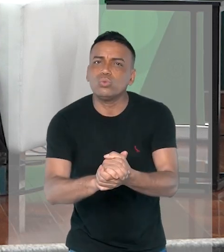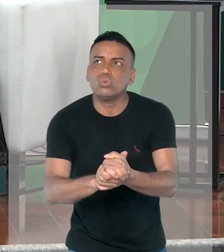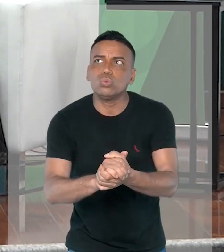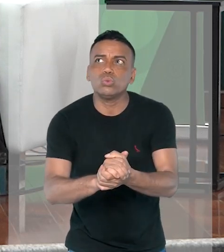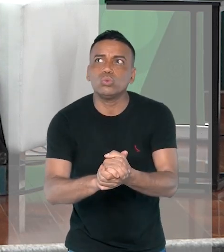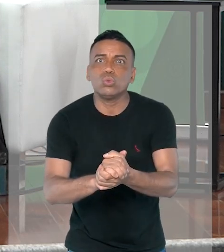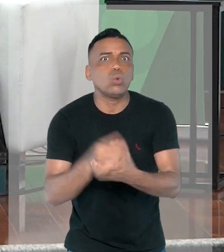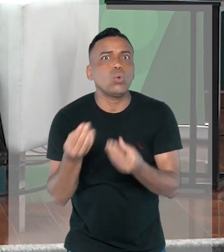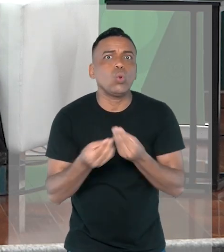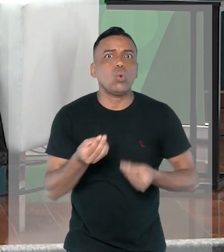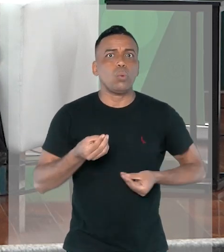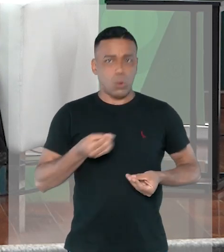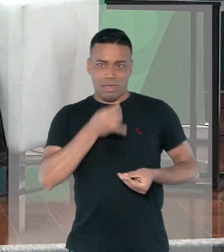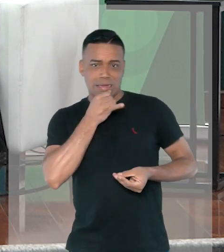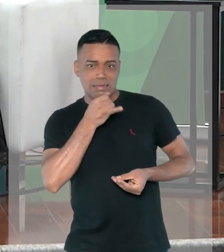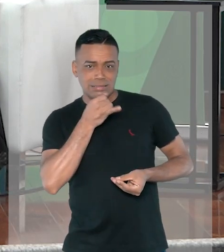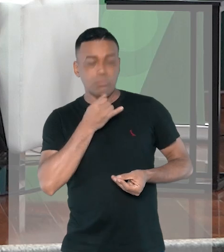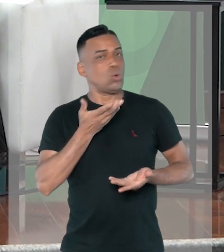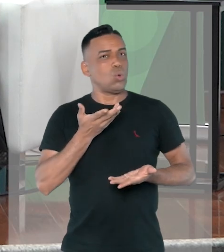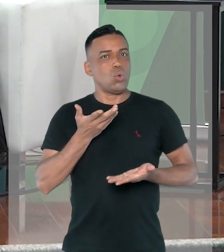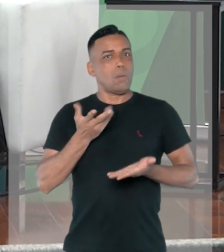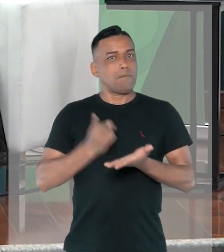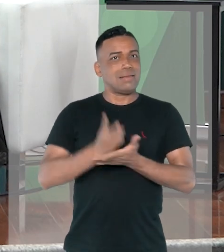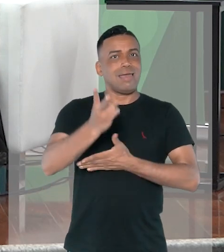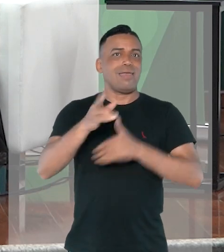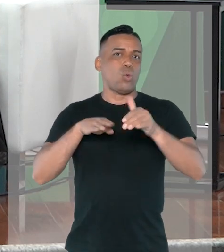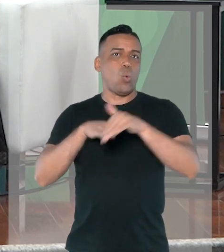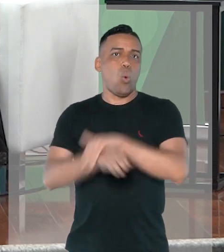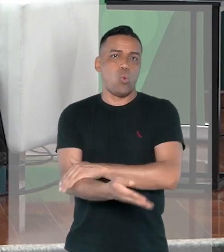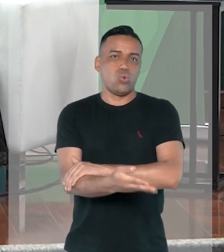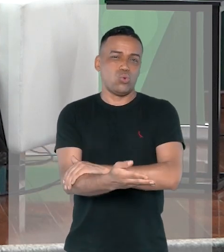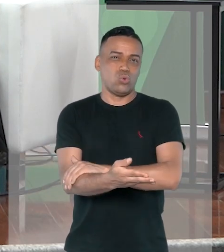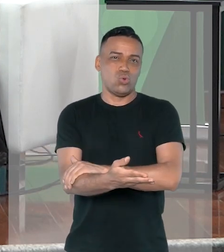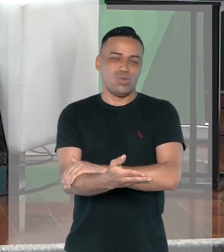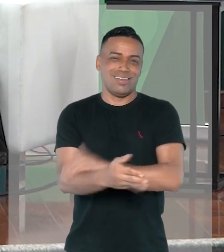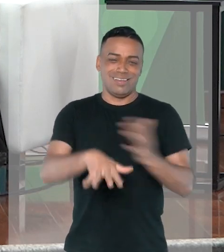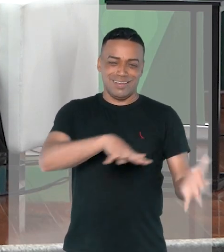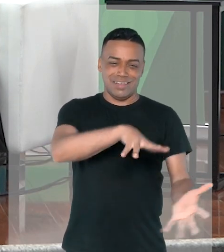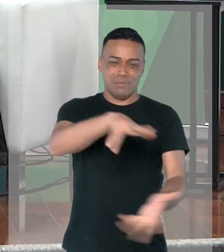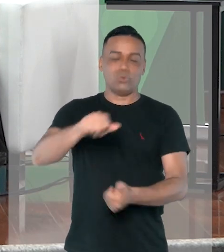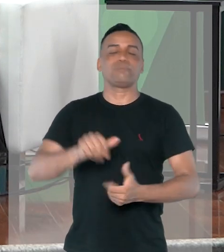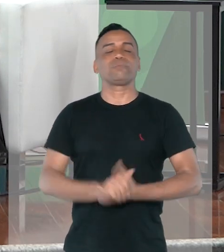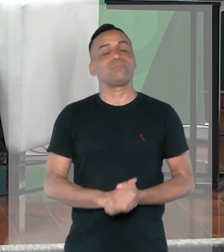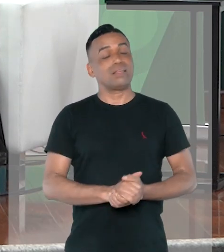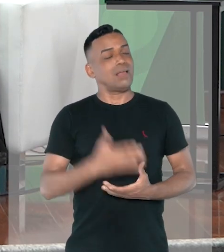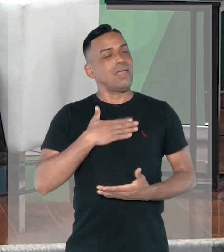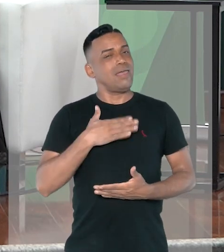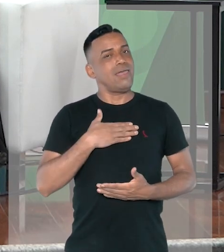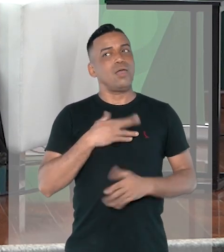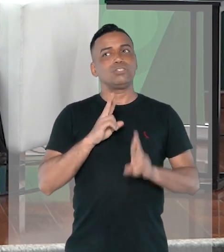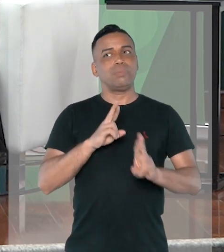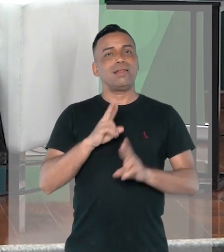que a gente mantém o patriarcado. É o seguinte, lá vem lá, que estou eu aqui esperando